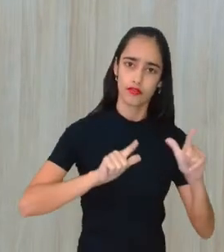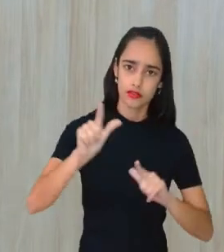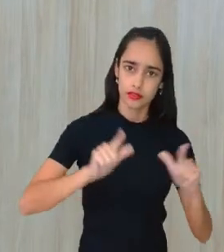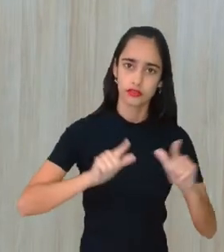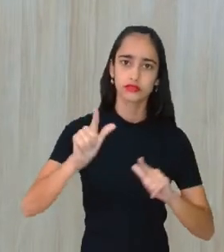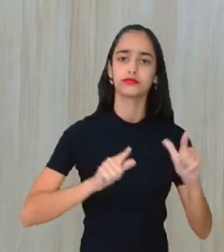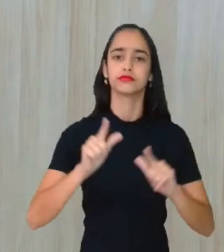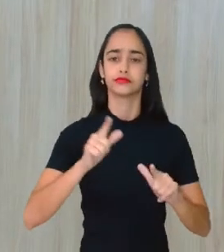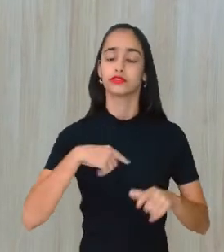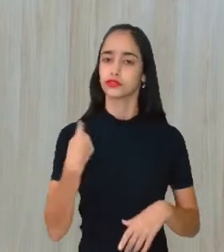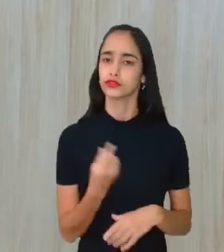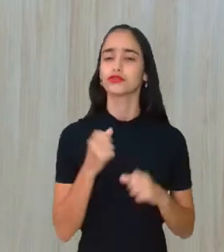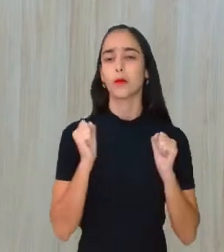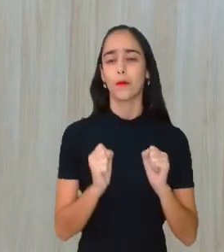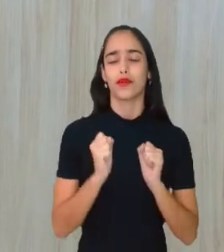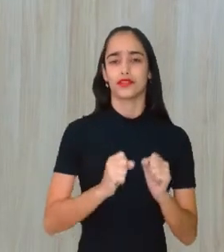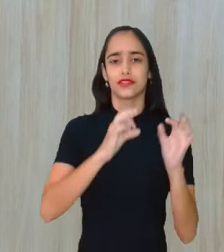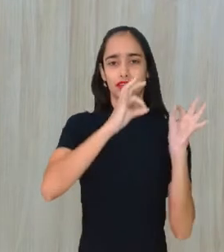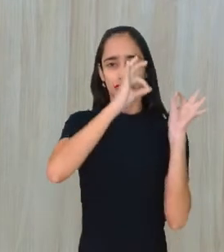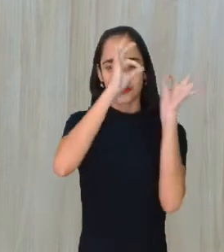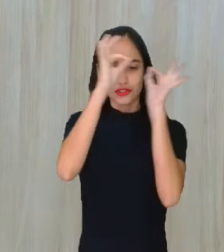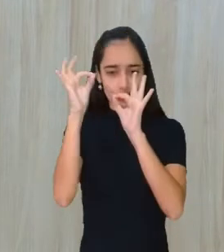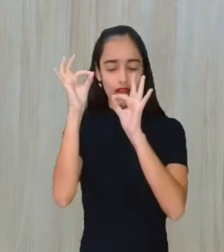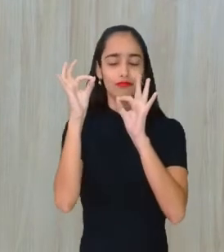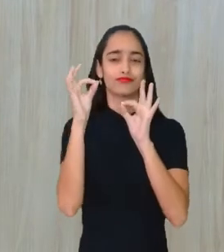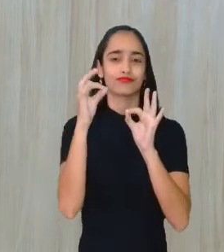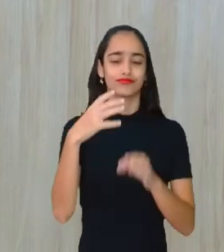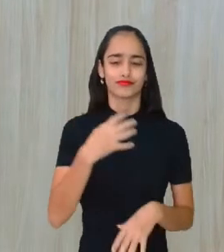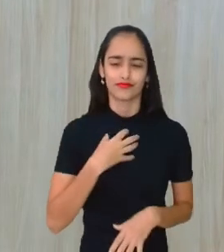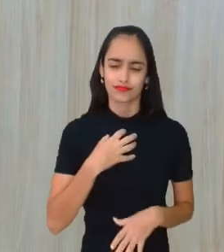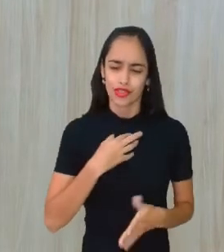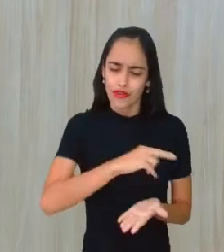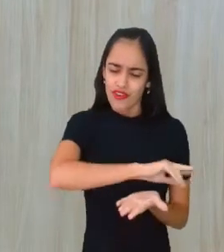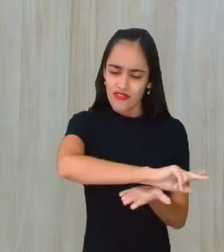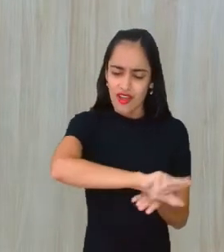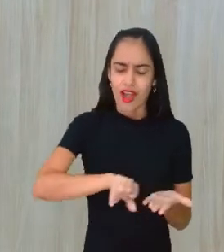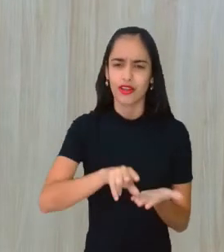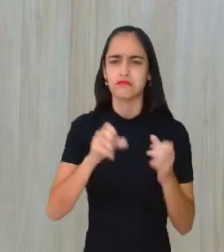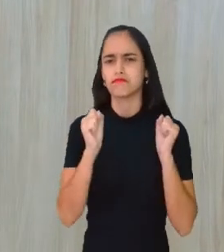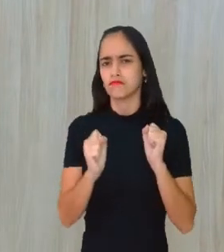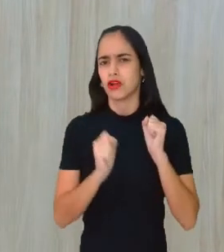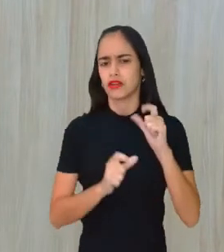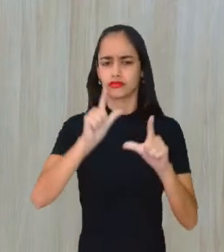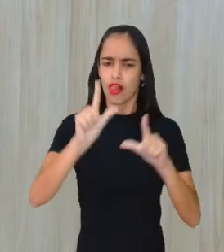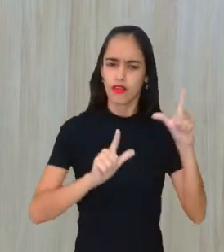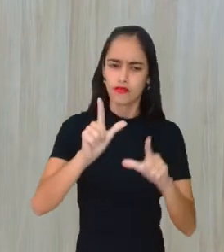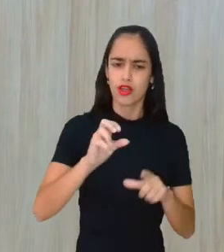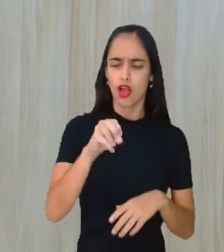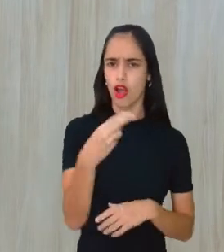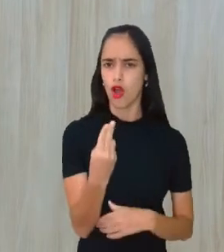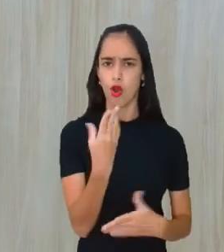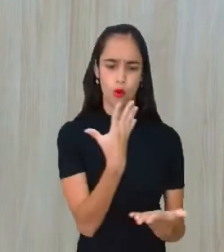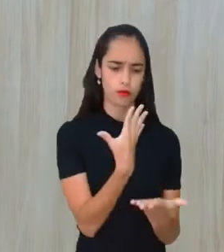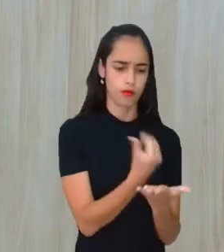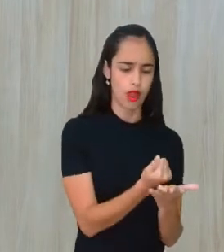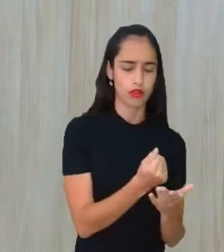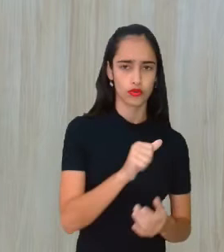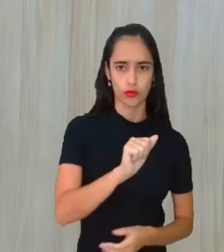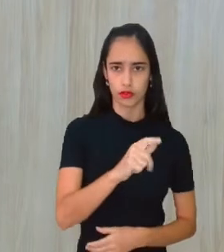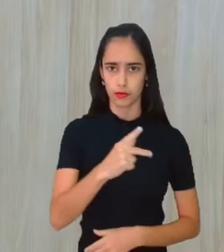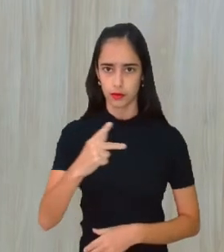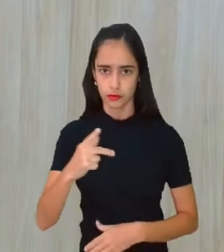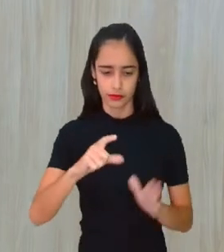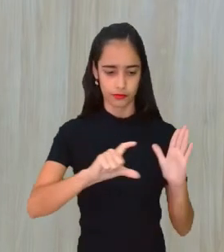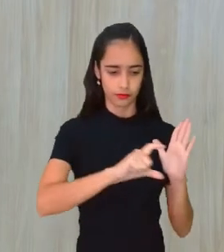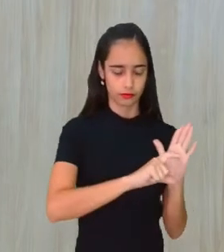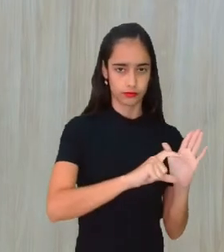podemos assistir de várias formas. Então, podemos assistir na TV, baixando o aplicativo, não é, com o QR Code aí que Cleitinho vai colocar